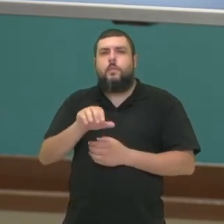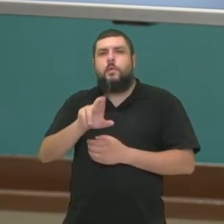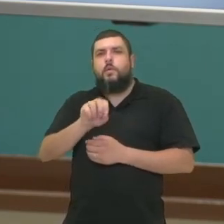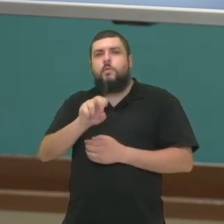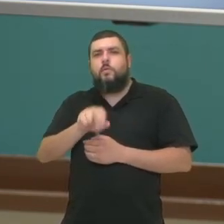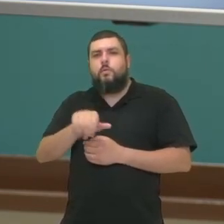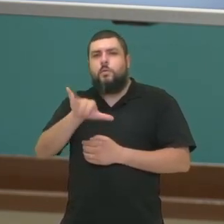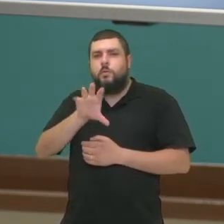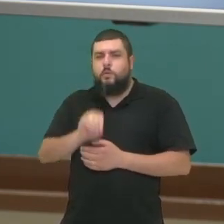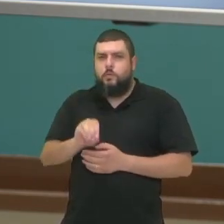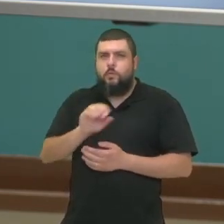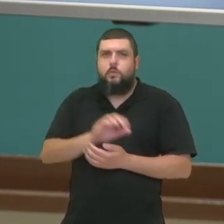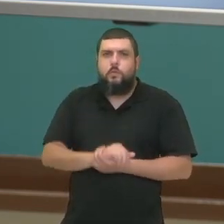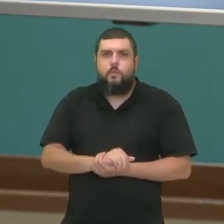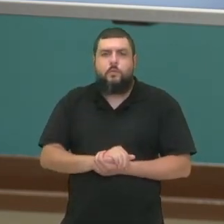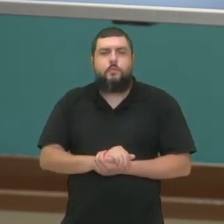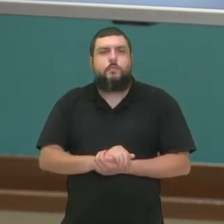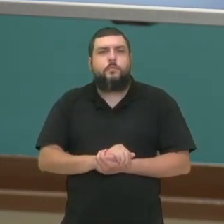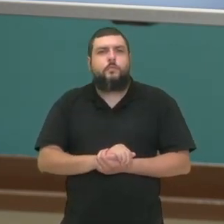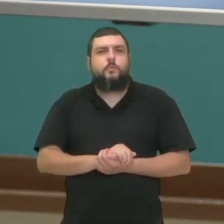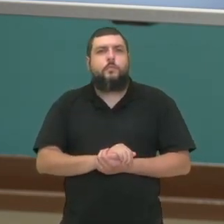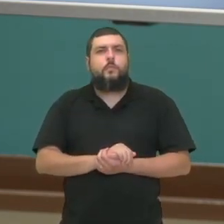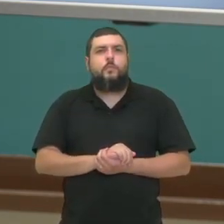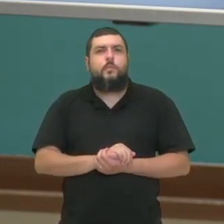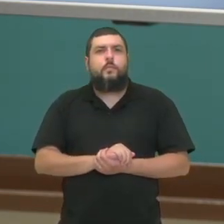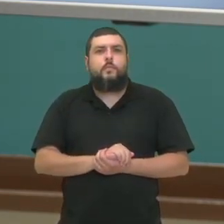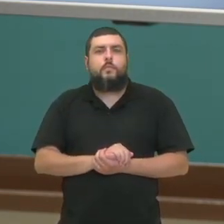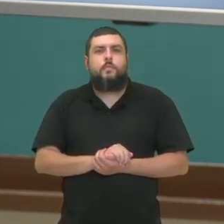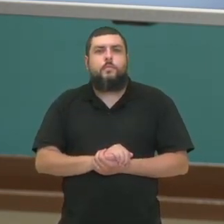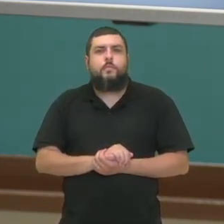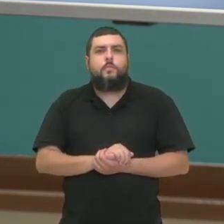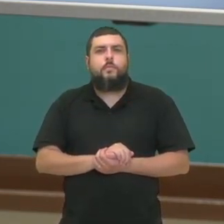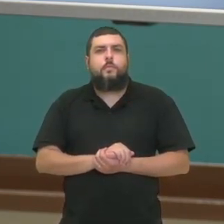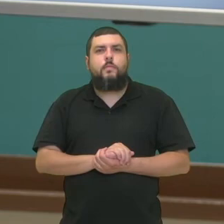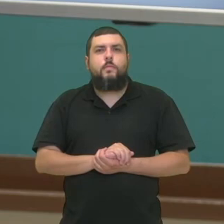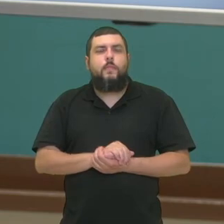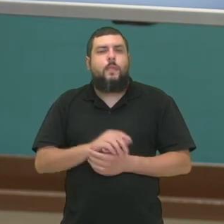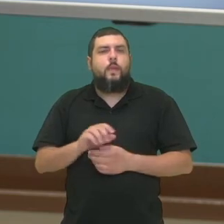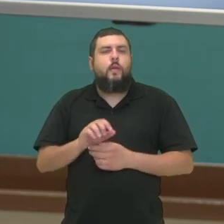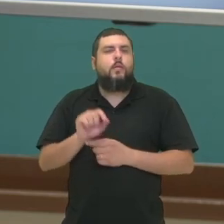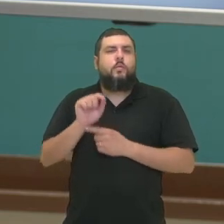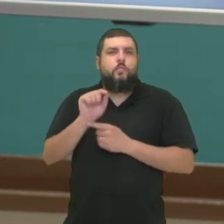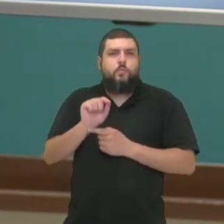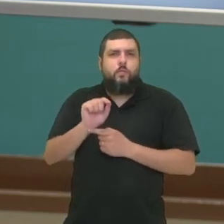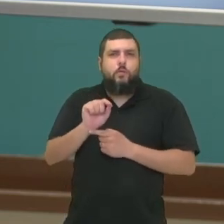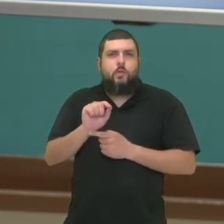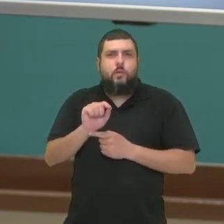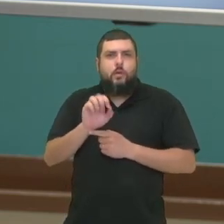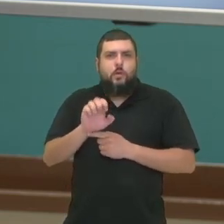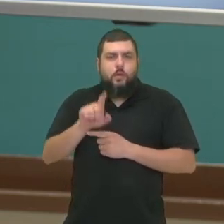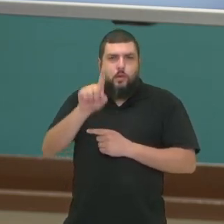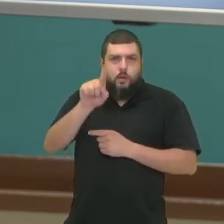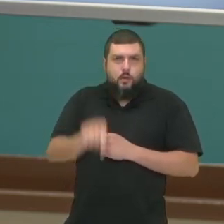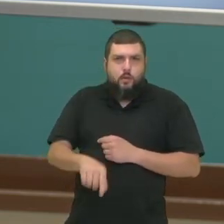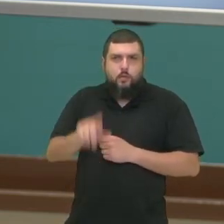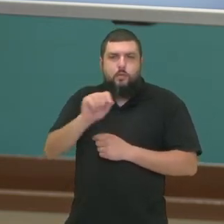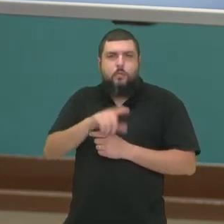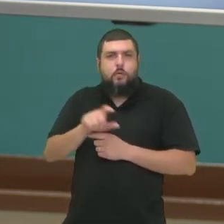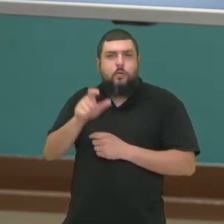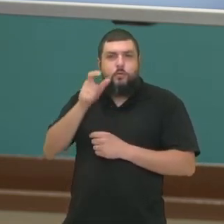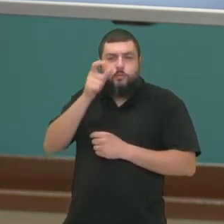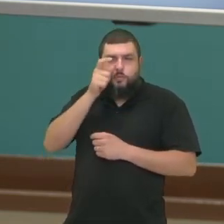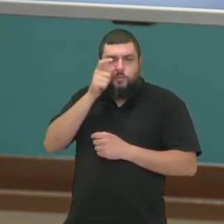Anacronismo. Ô, louco, professor, que palavra difícil é essa? Anacronismo seria você olhar um acontecimento